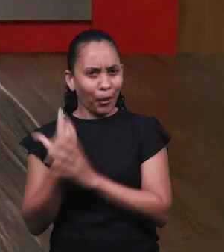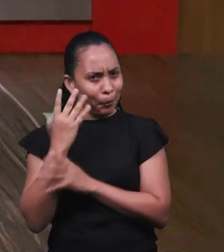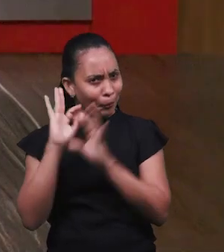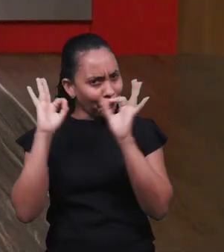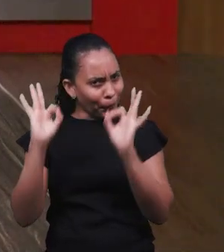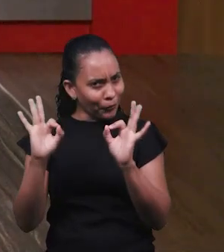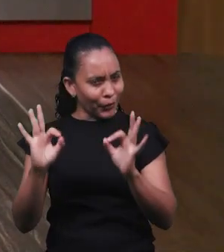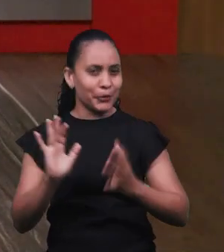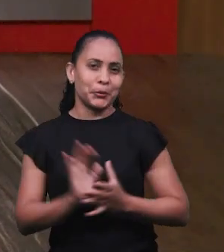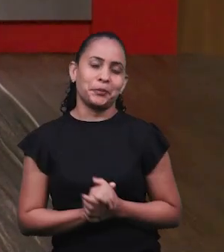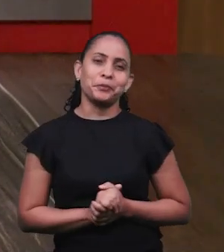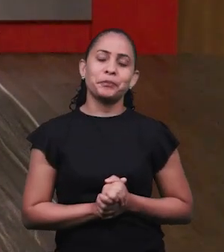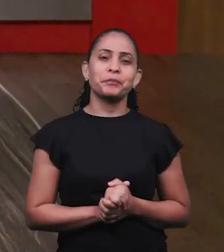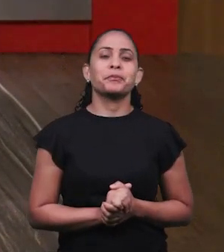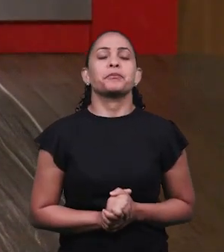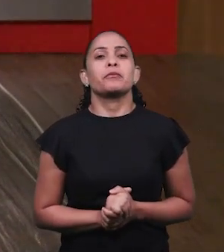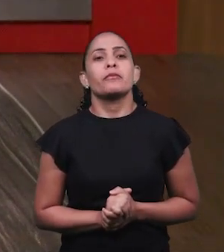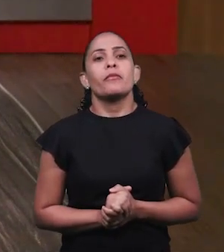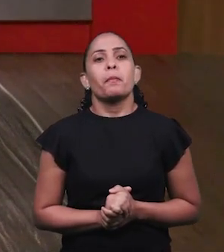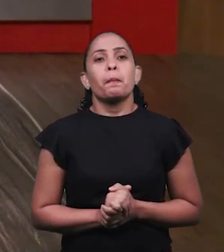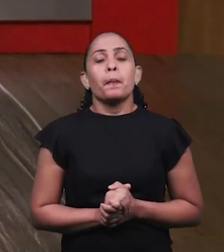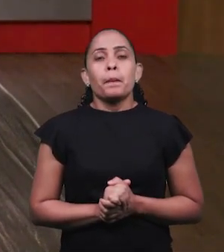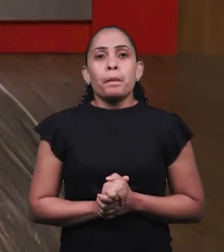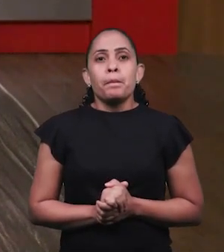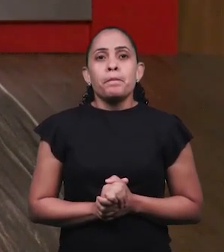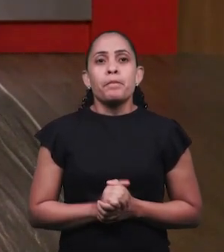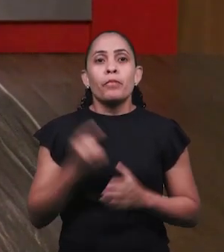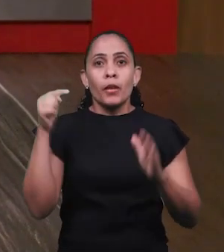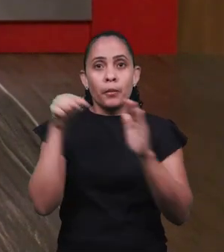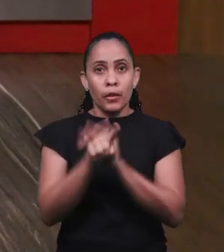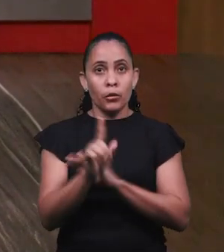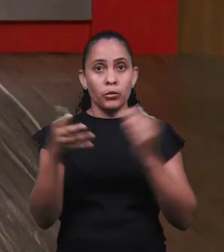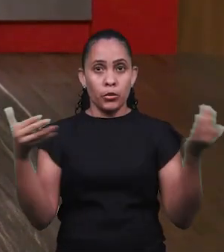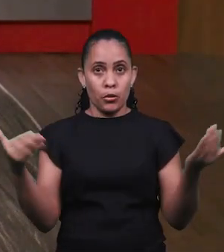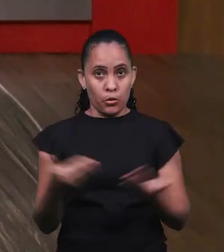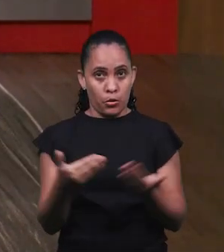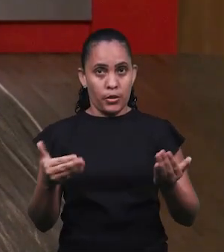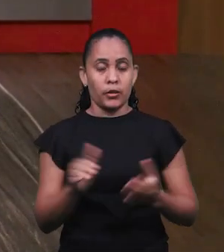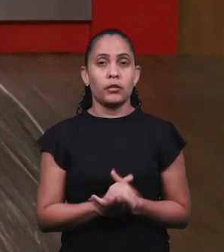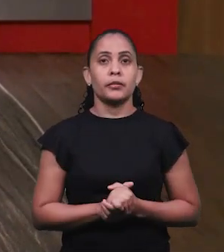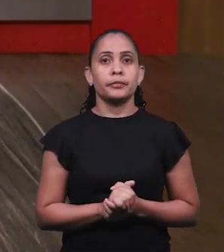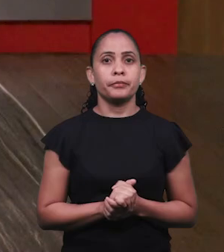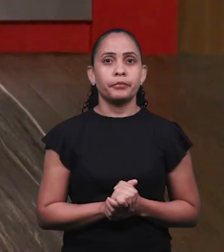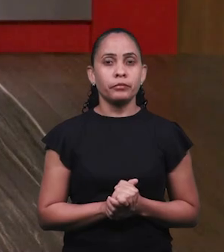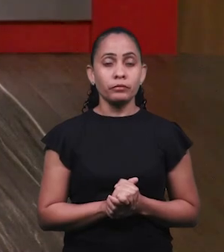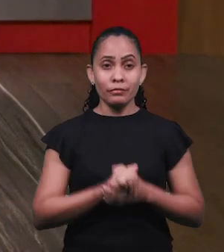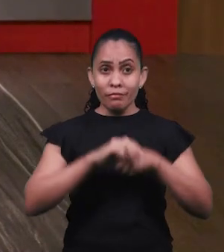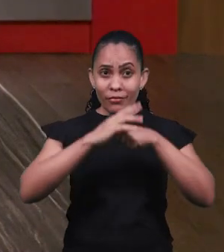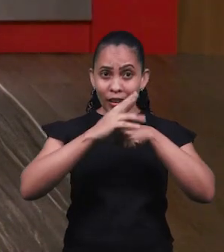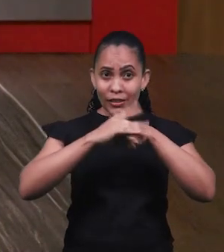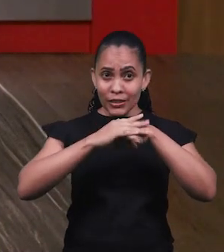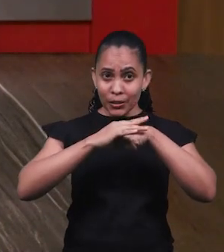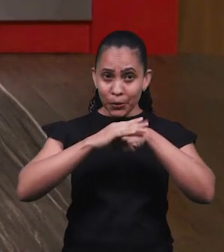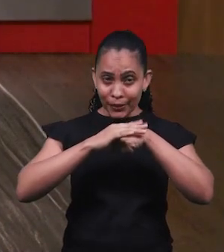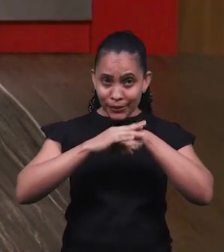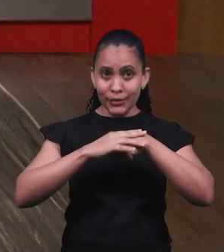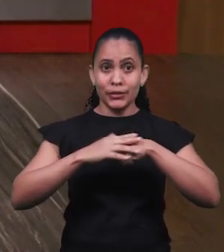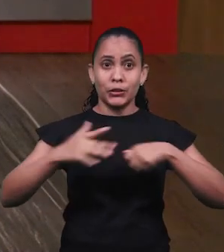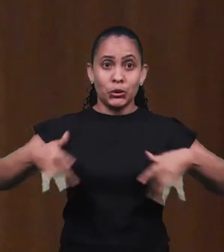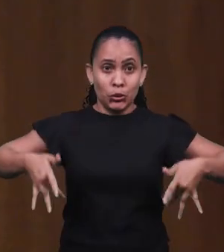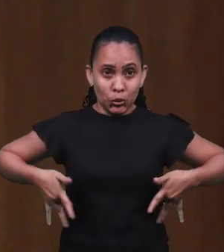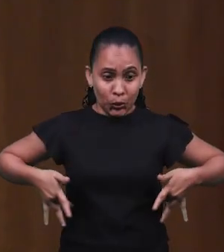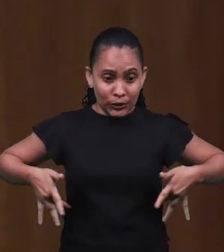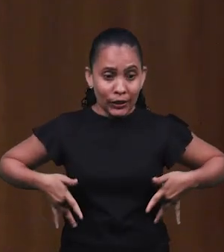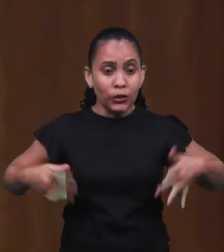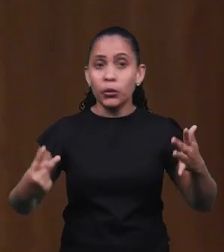Muito perfeita. Eu pergunto à senhora, e como podemos definir essa doença renal que chega a